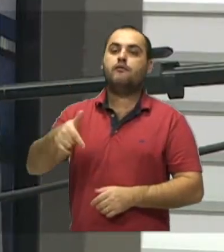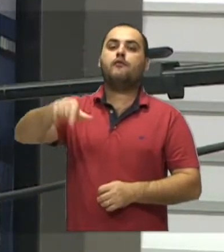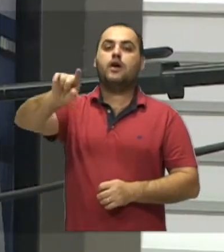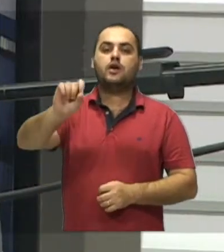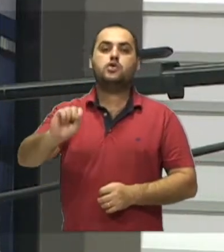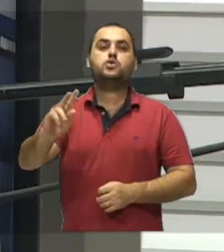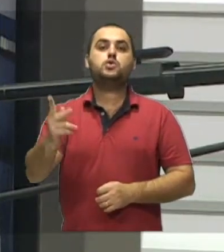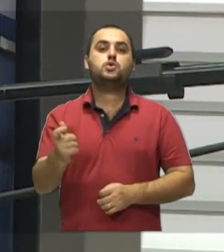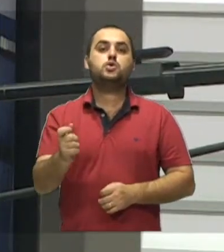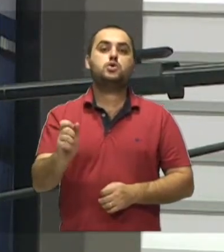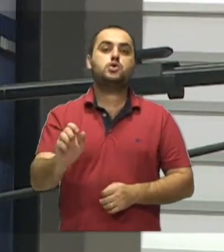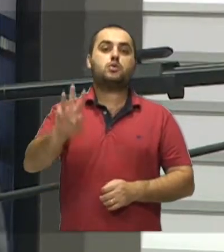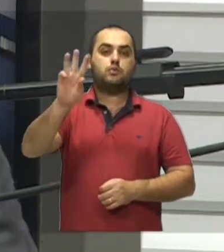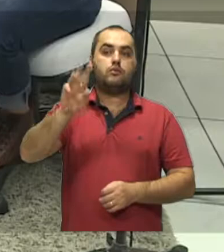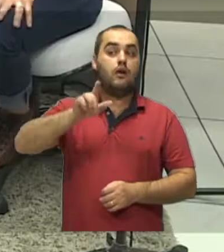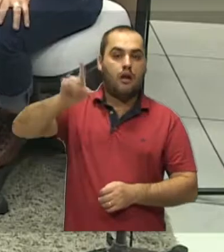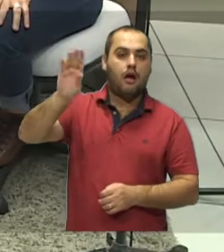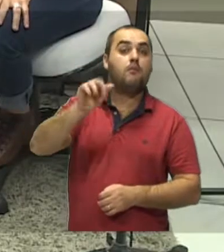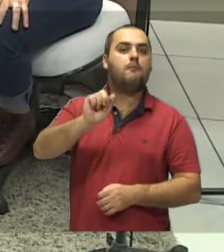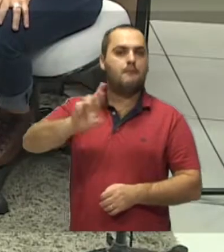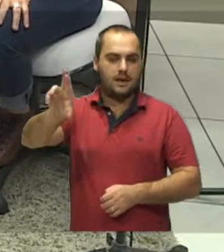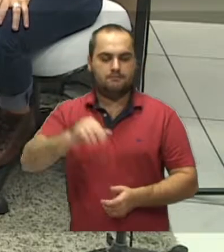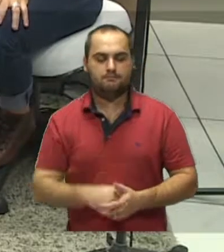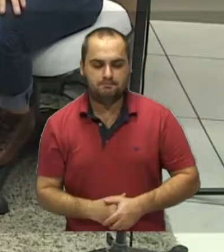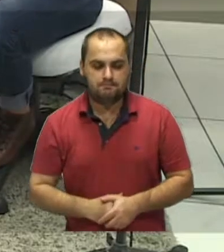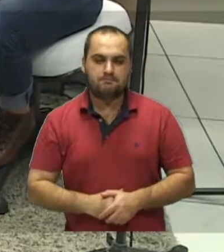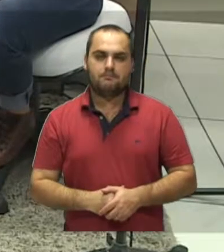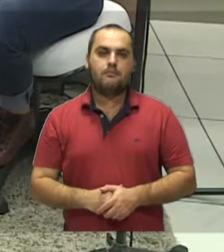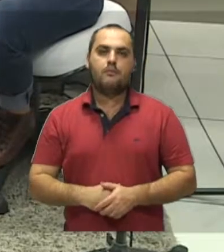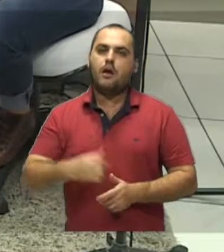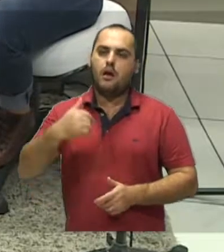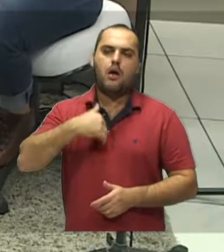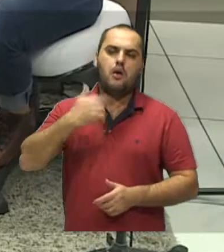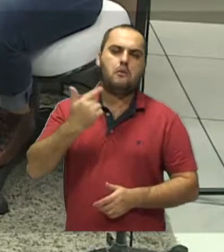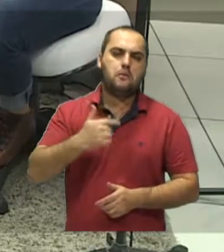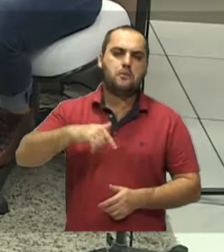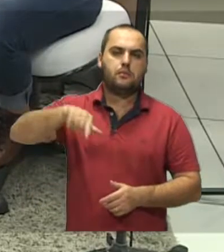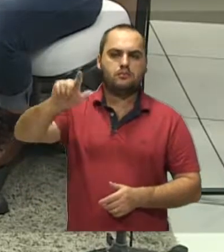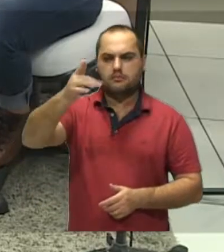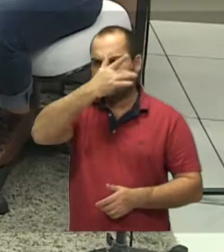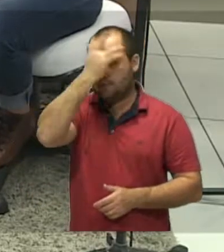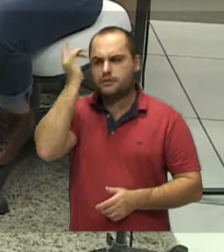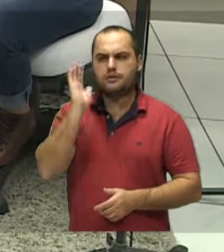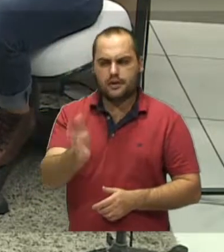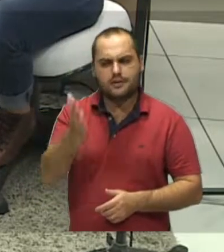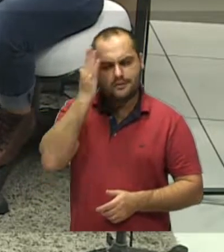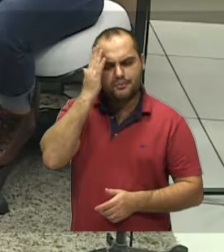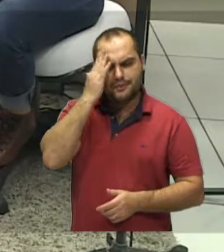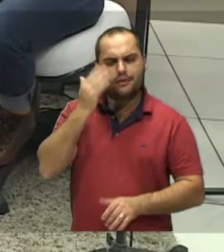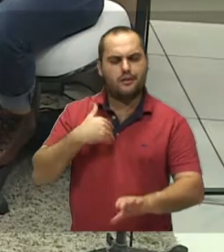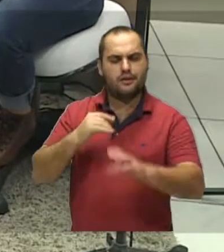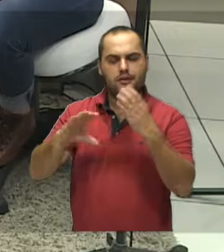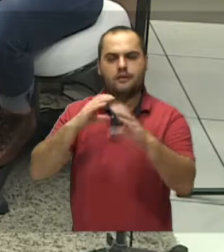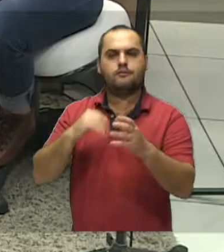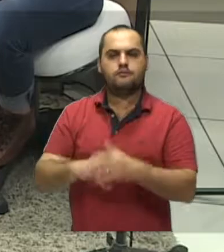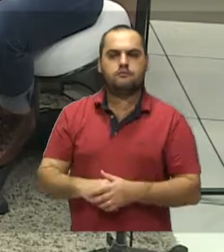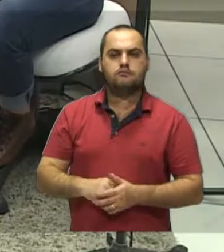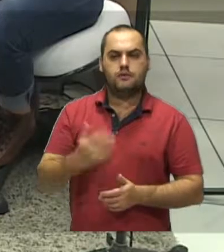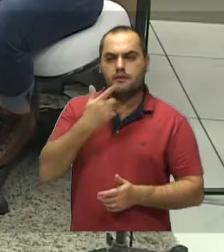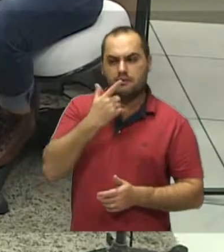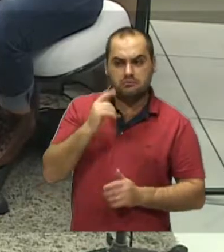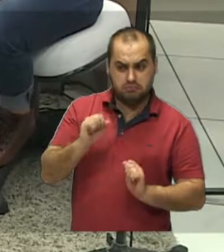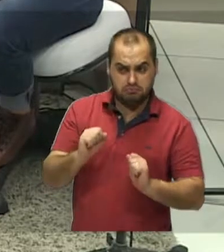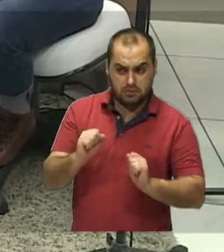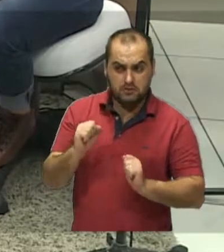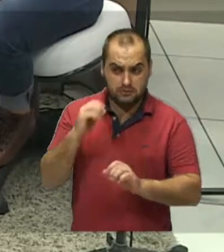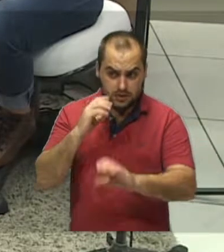todo mundo frequentava, que era o Beira Rio. E aí eu fui dar uma canja, a galera já sabia que eu cantava, pô, deixa ela dar uma canja aí, fui dar uma canja. E